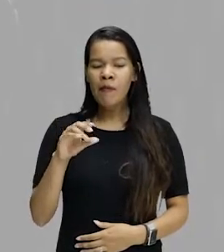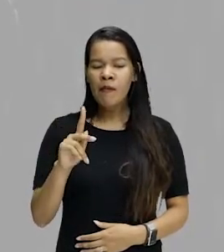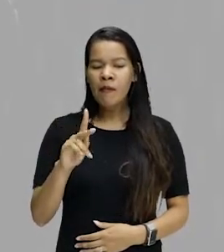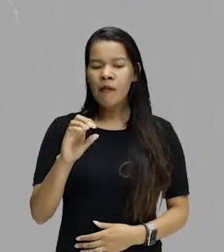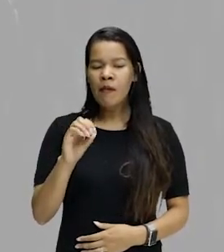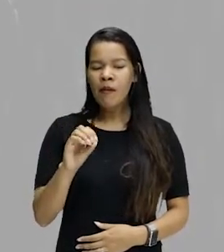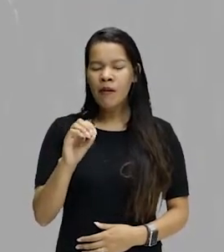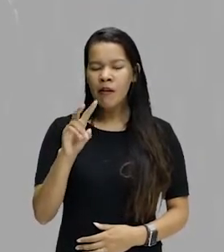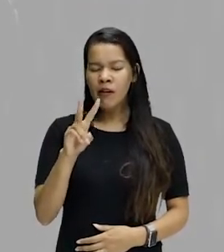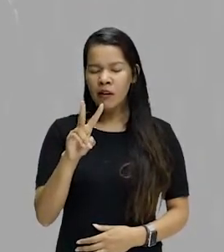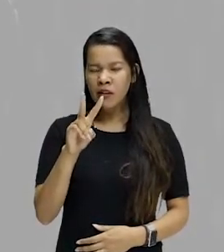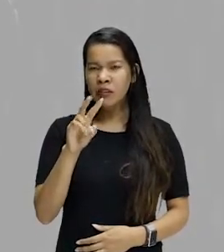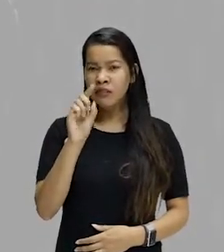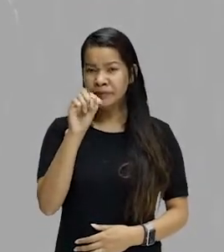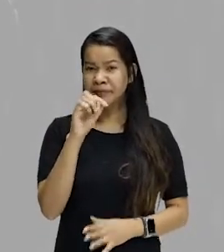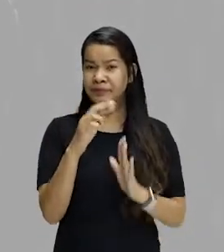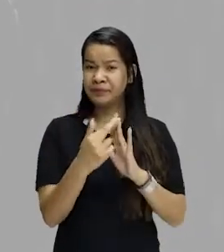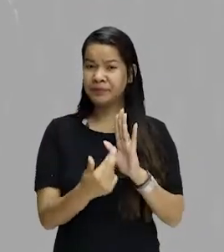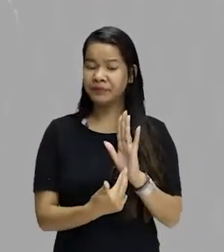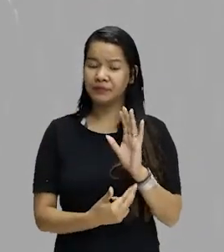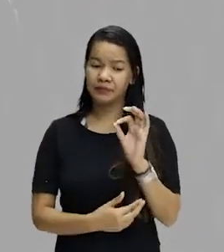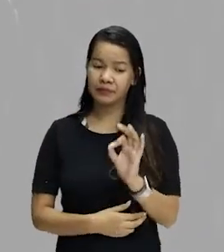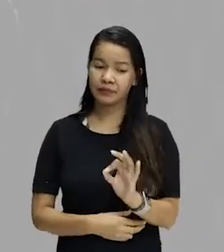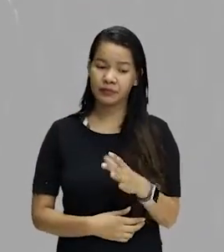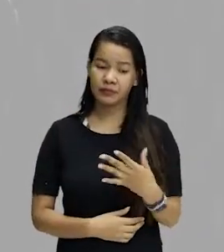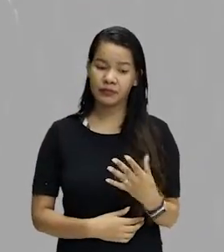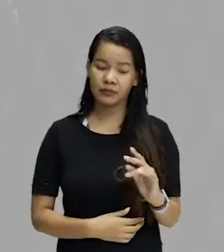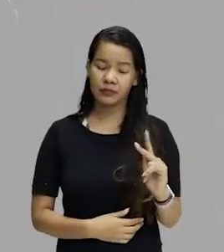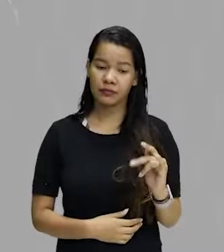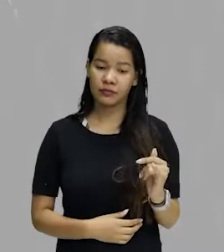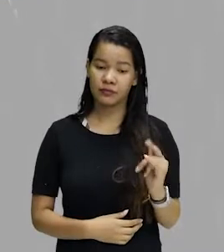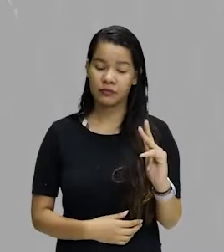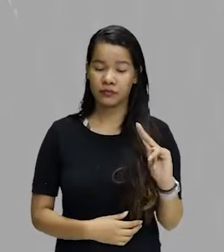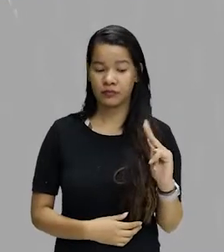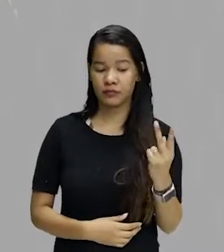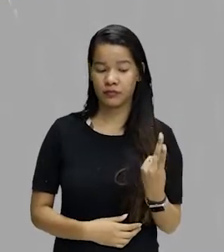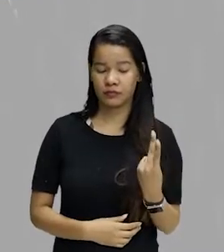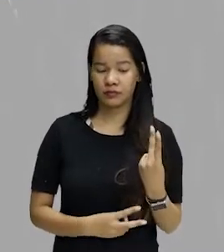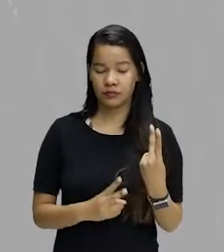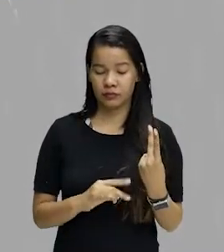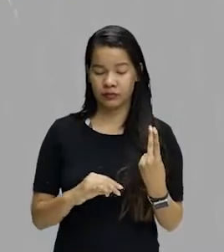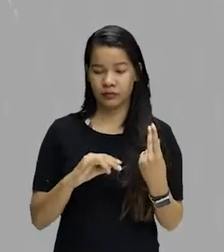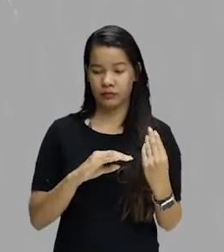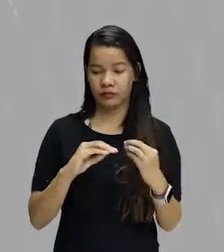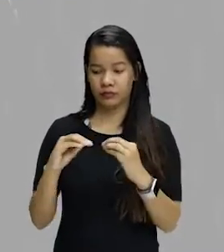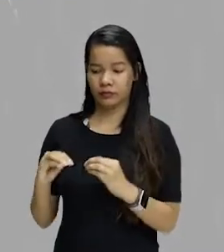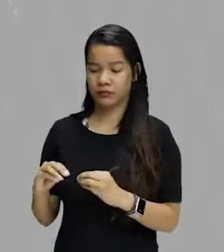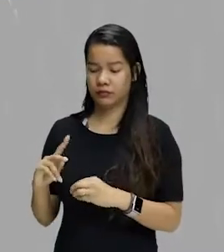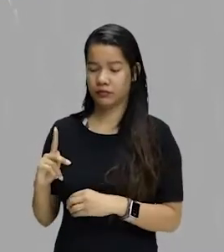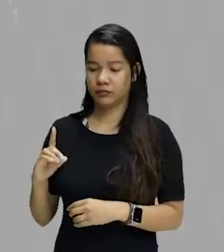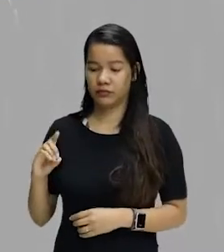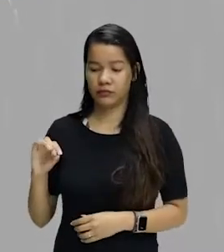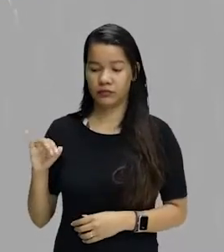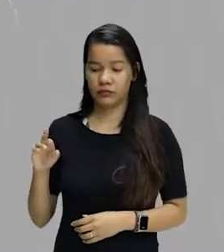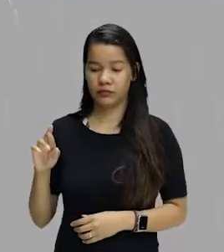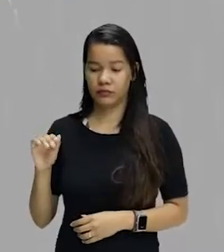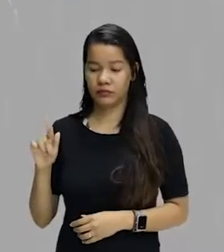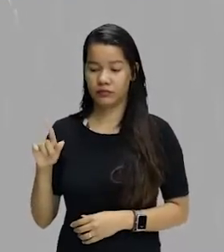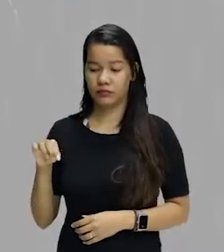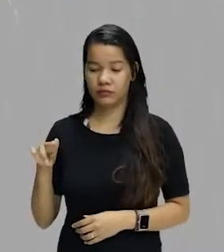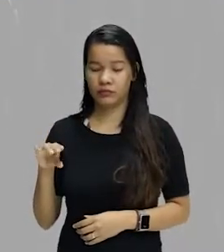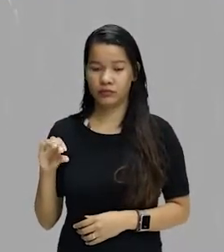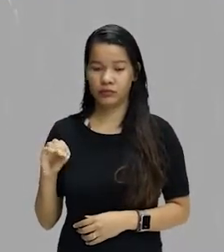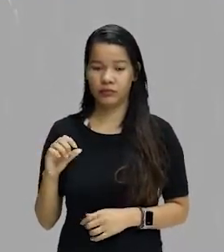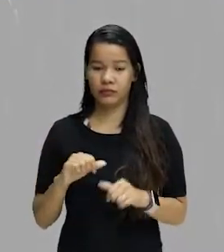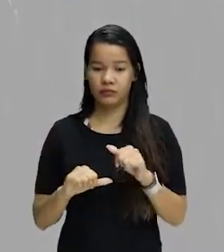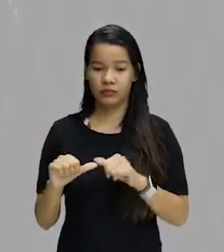né? Essa é a regra correta. O hidrogênio ele vai para o carbono mais hidrogenado. Então, o hidrogênio ele foi para o